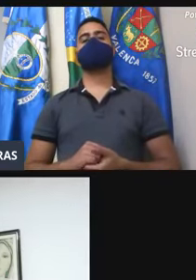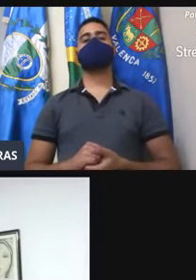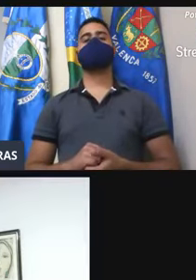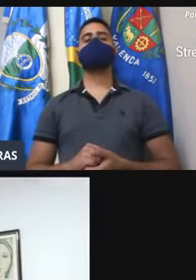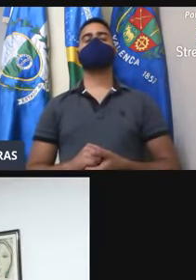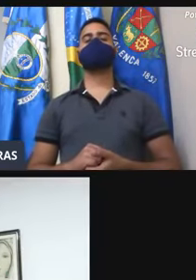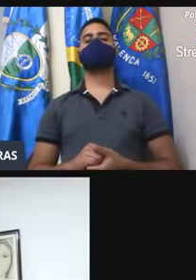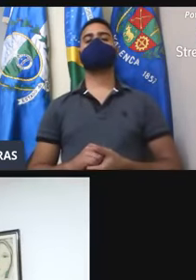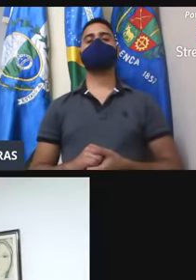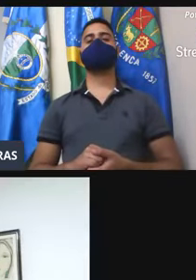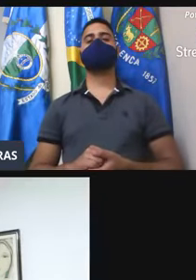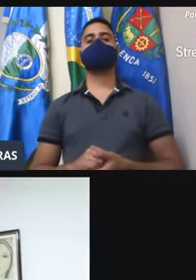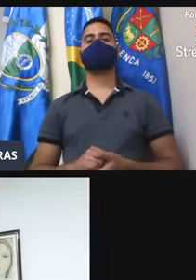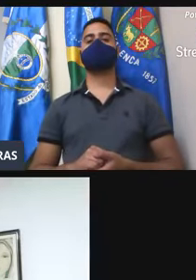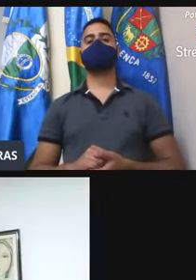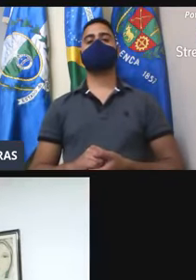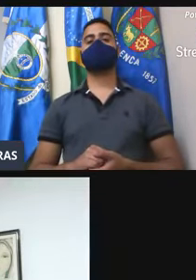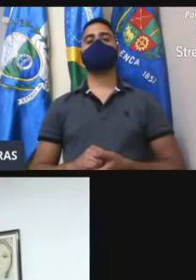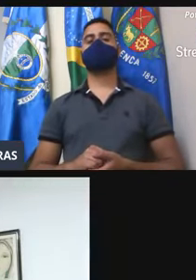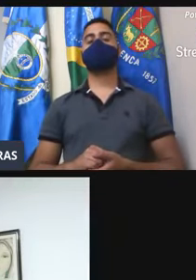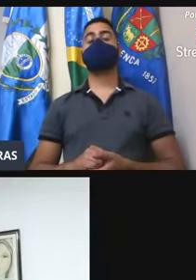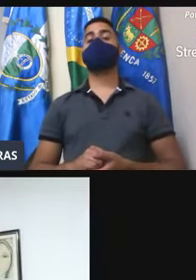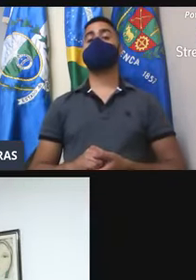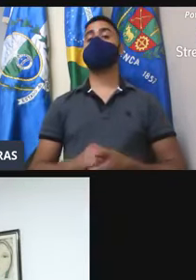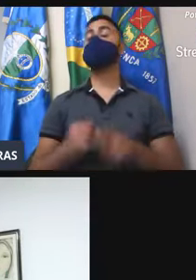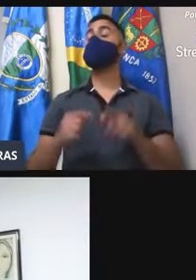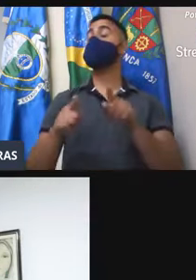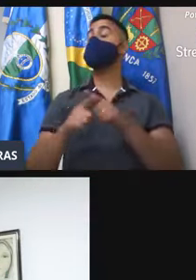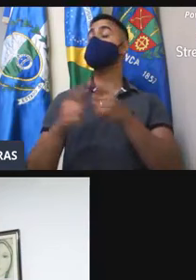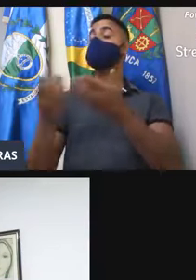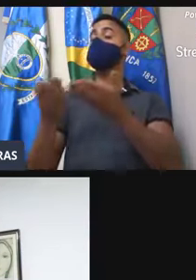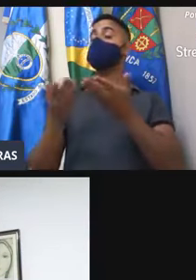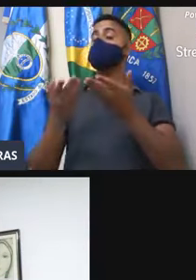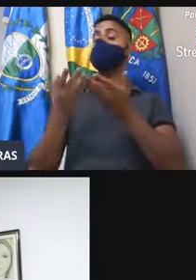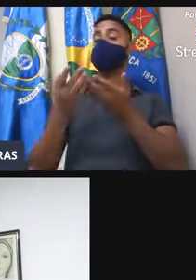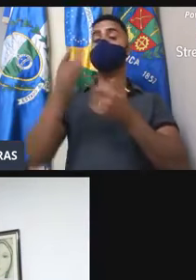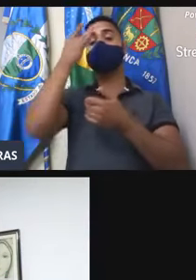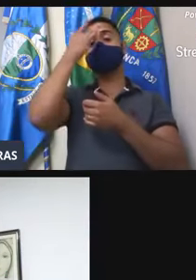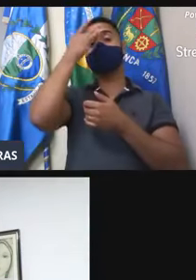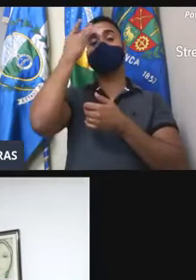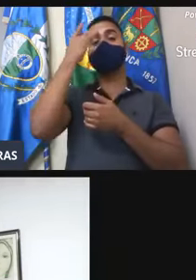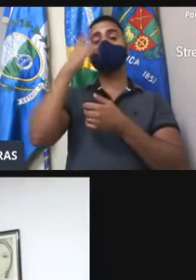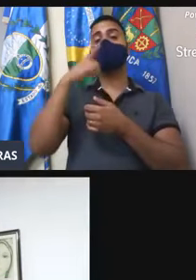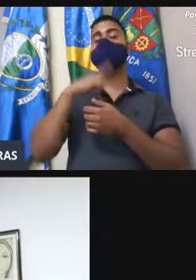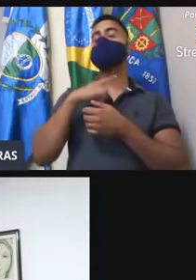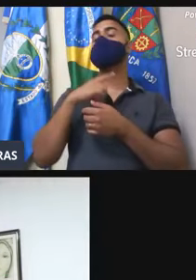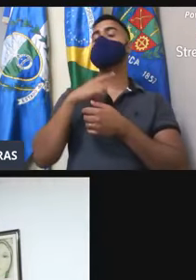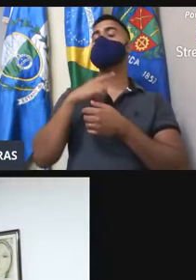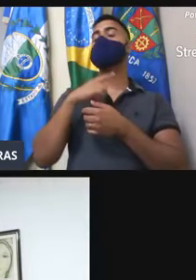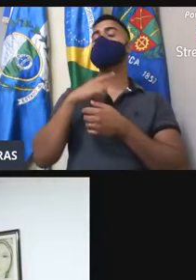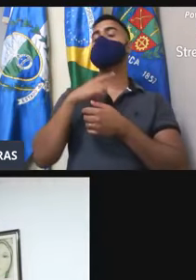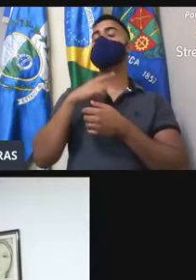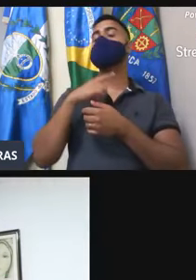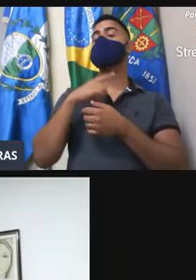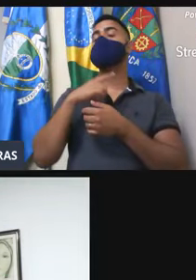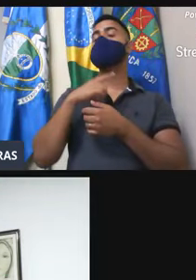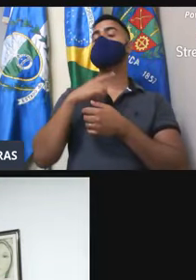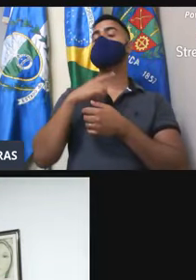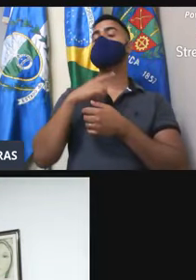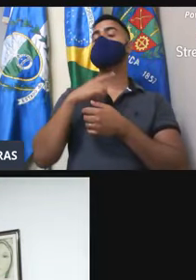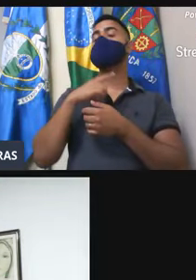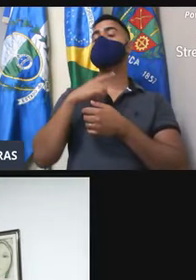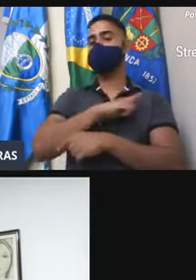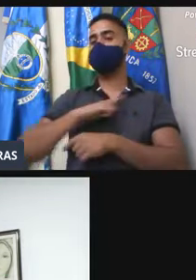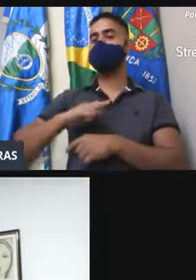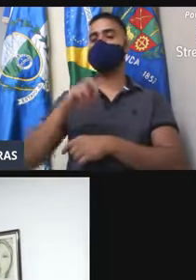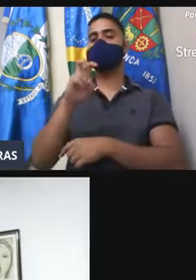Nós atendemos, né, através do Bolsa Família até hoje, que receberam o auxílio emergencial,